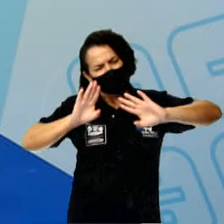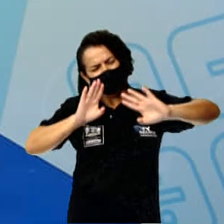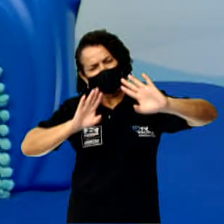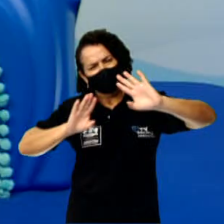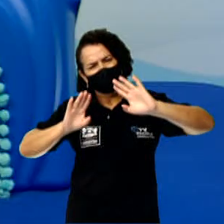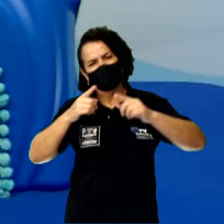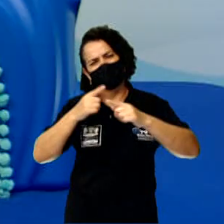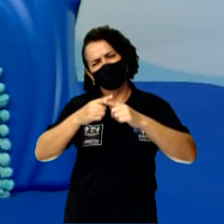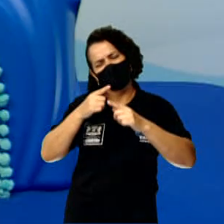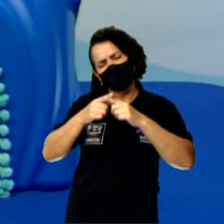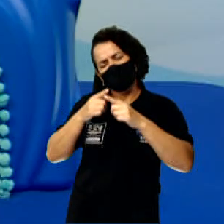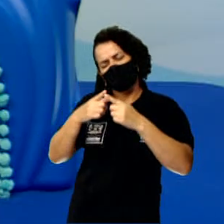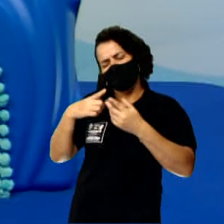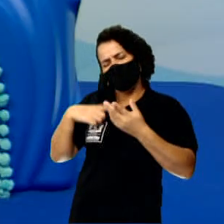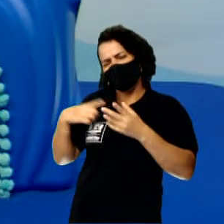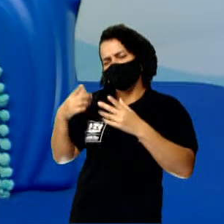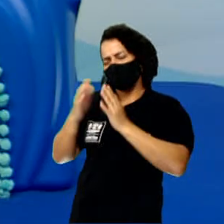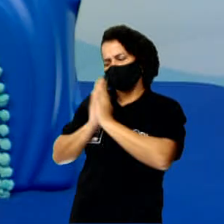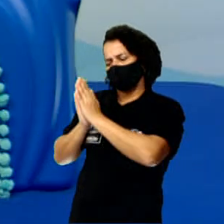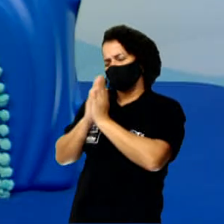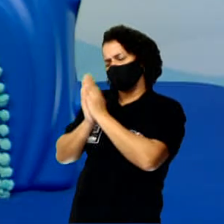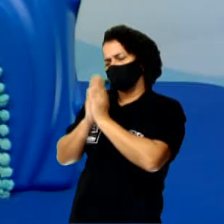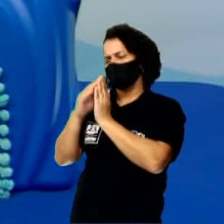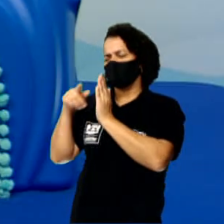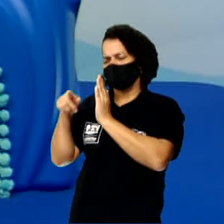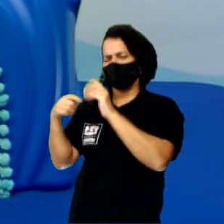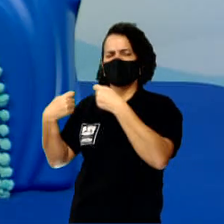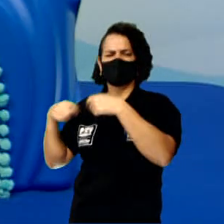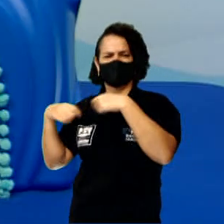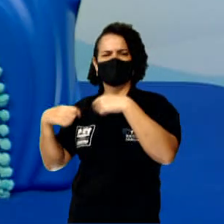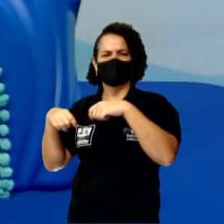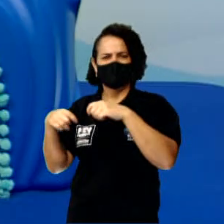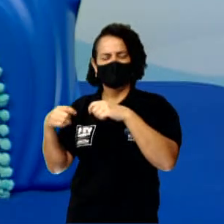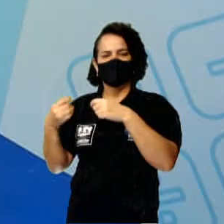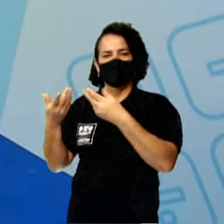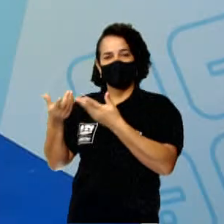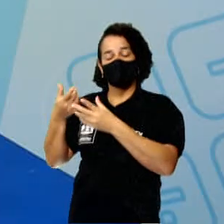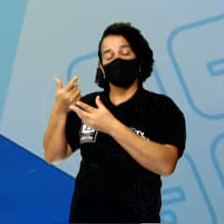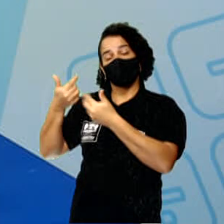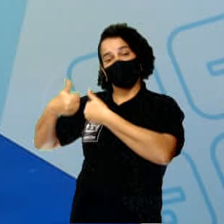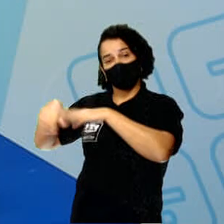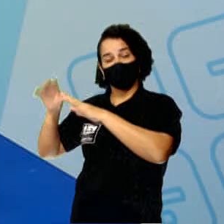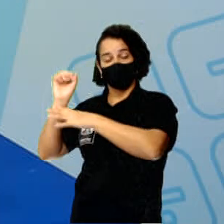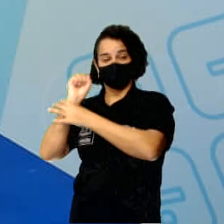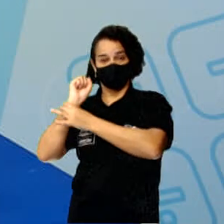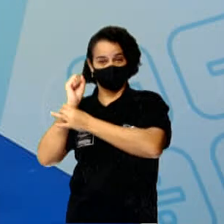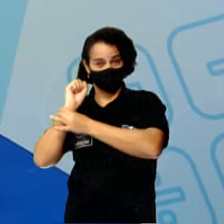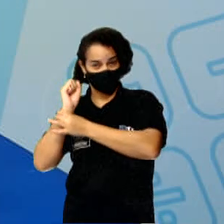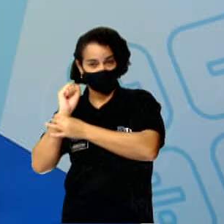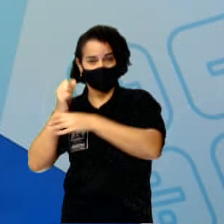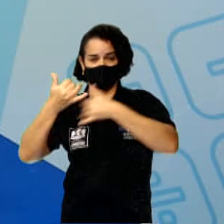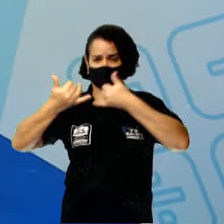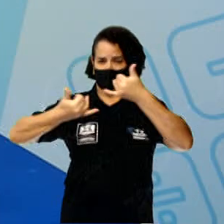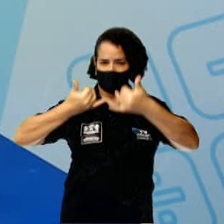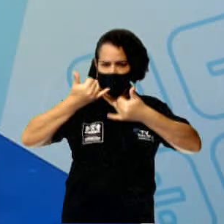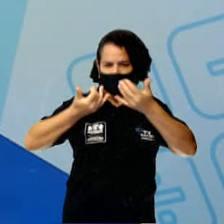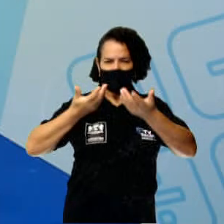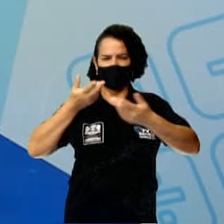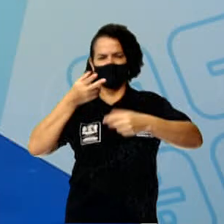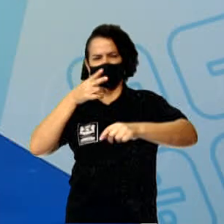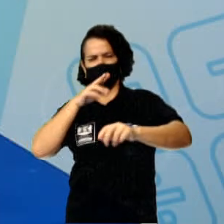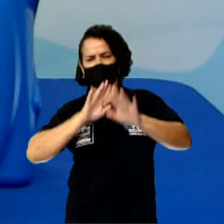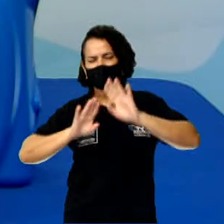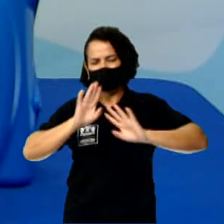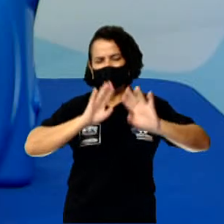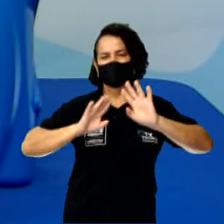que aquela boneca precisava também ficar num lugar seguro, onde pudesse ser brincada, ser cuidada